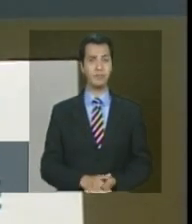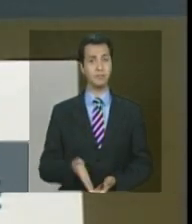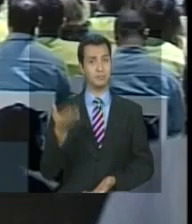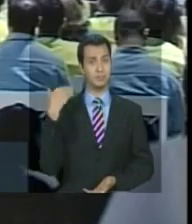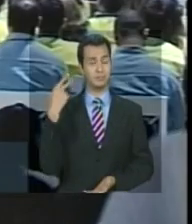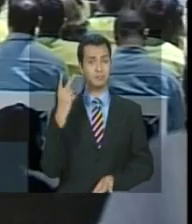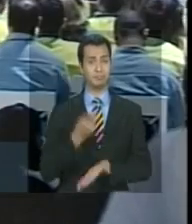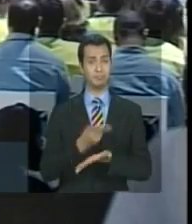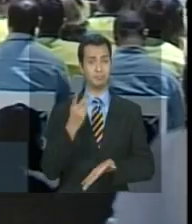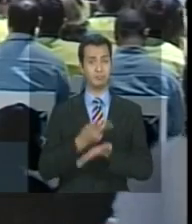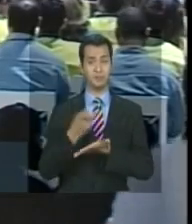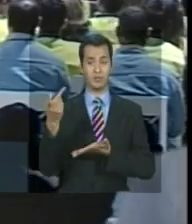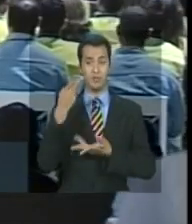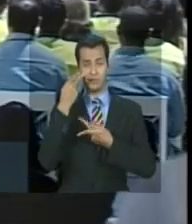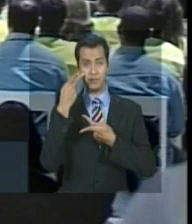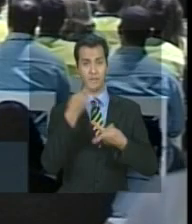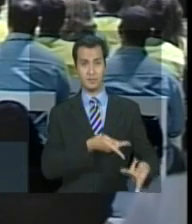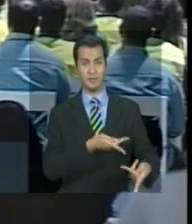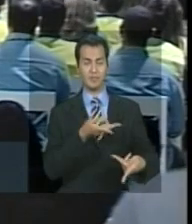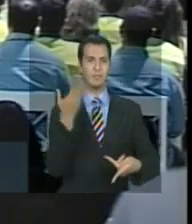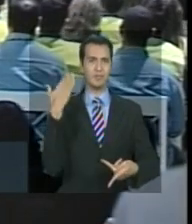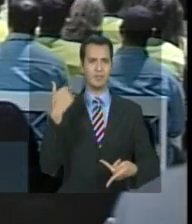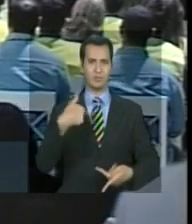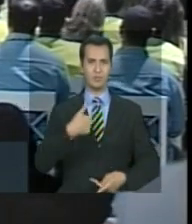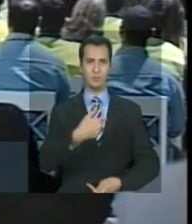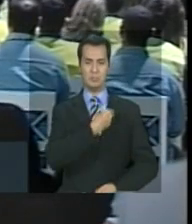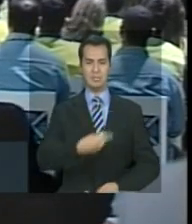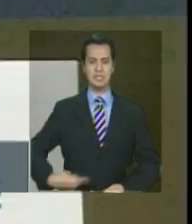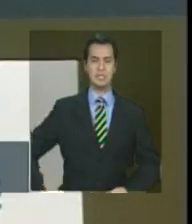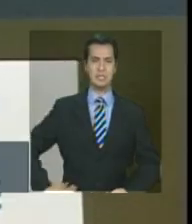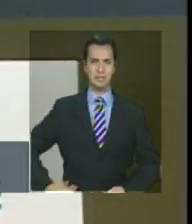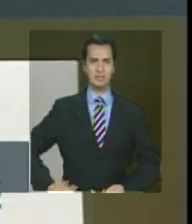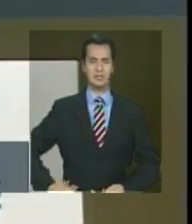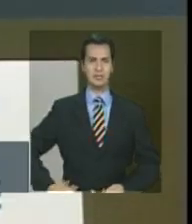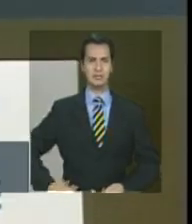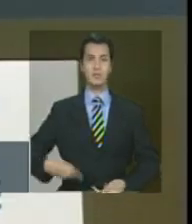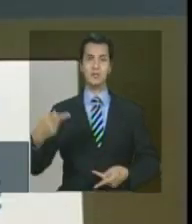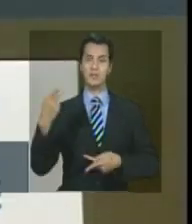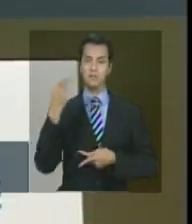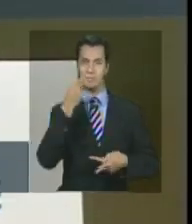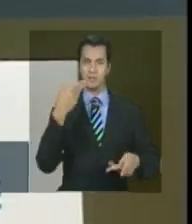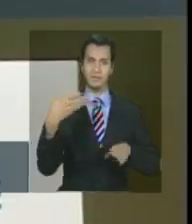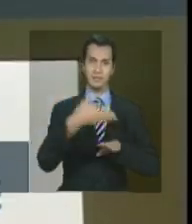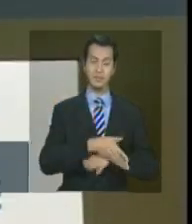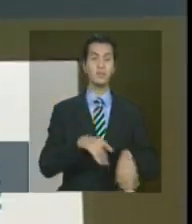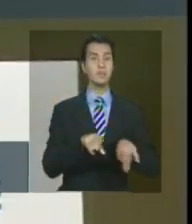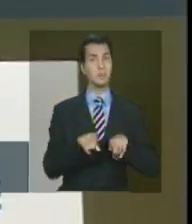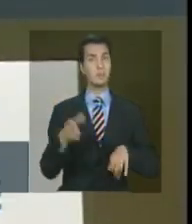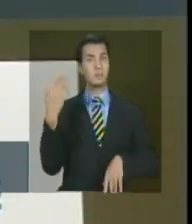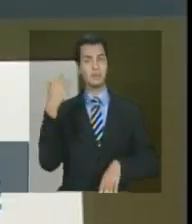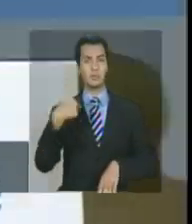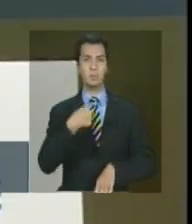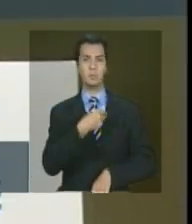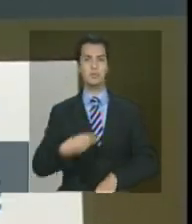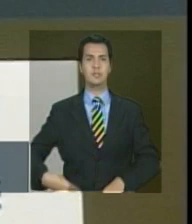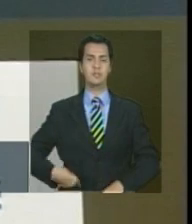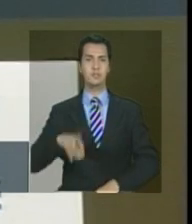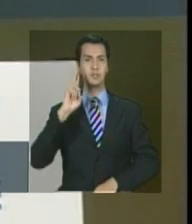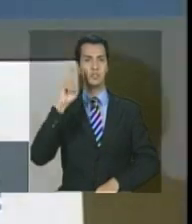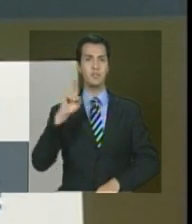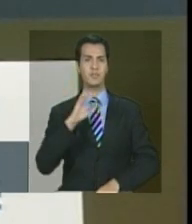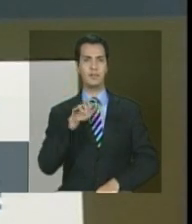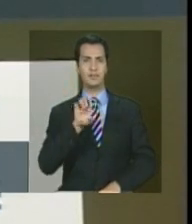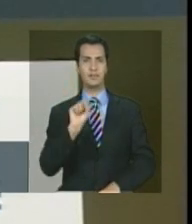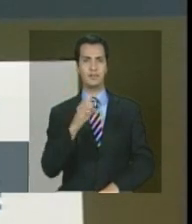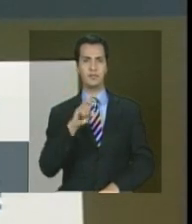vezes quando era ministra de Minas Energia e outras quando era ministra-chefe da Casa Civil.